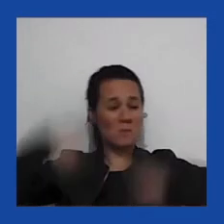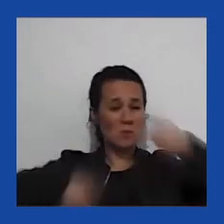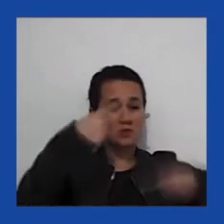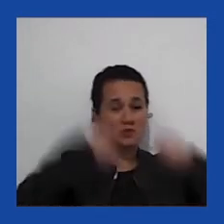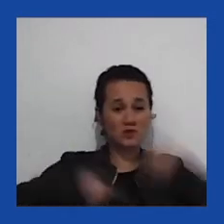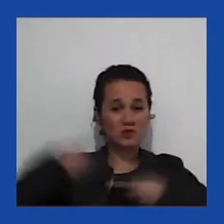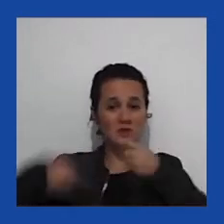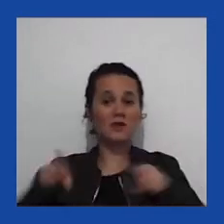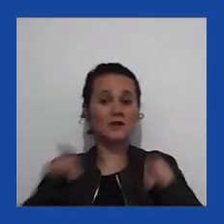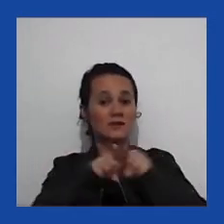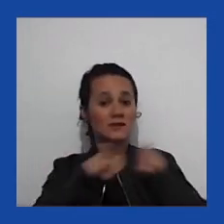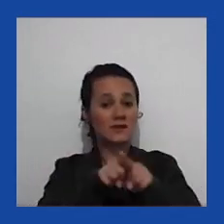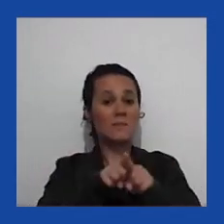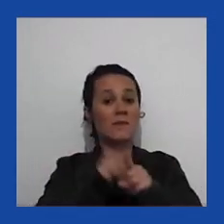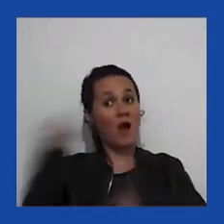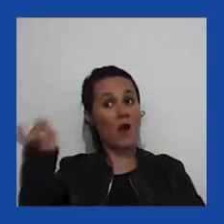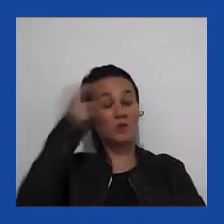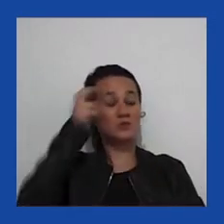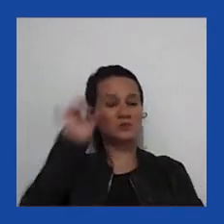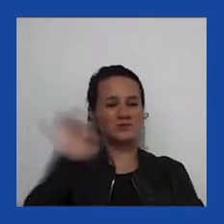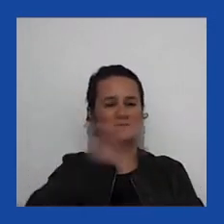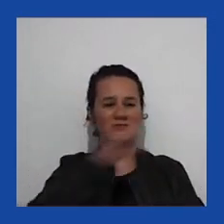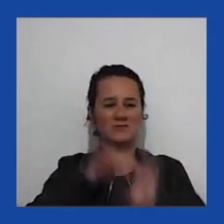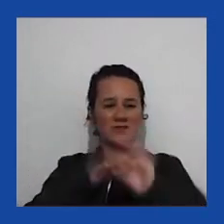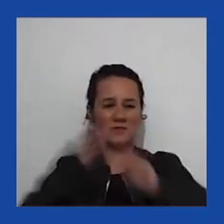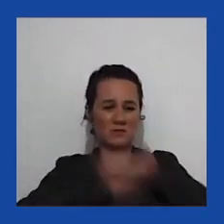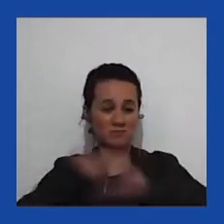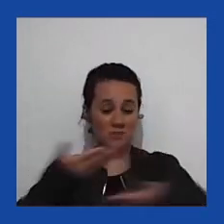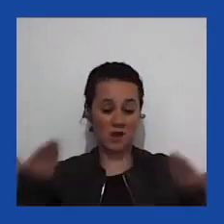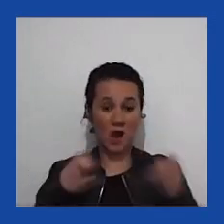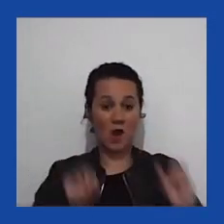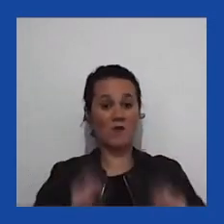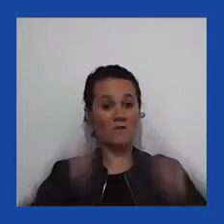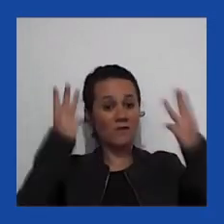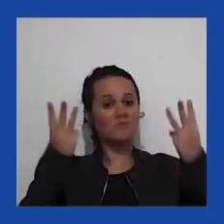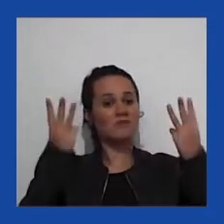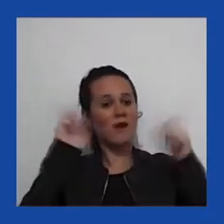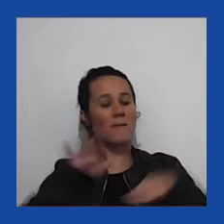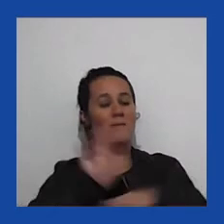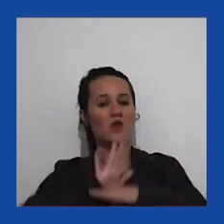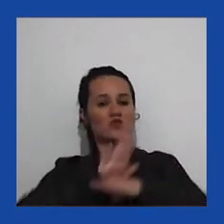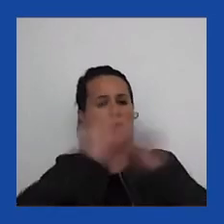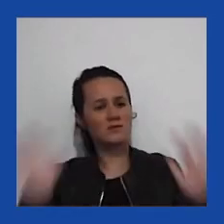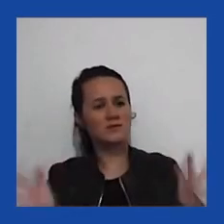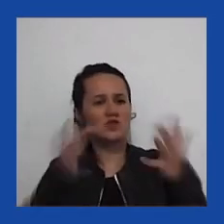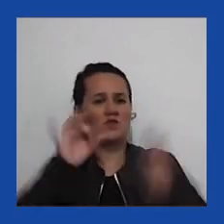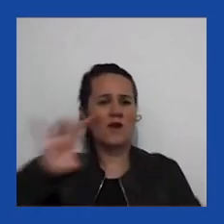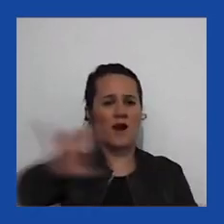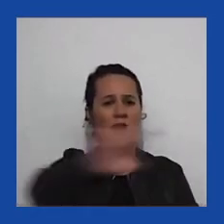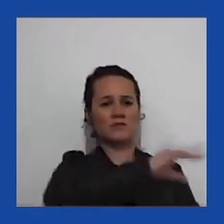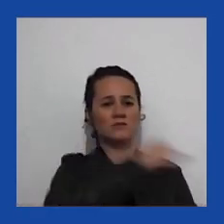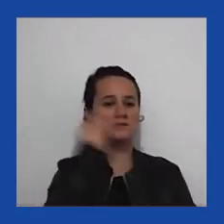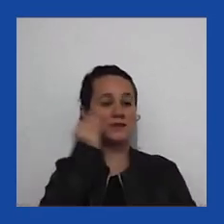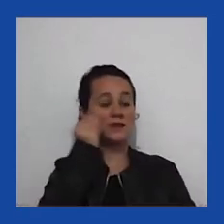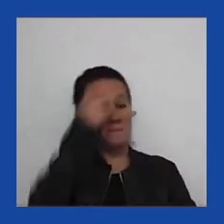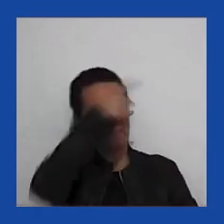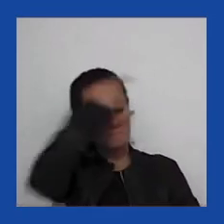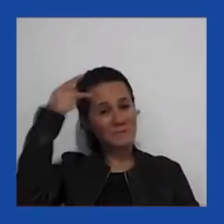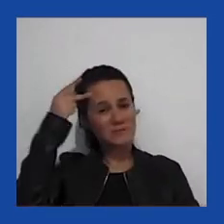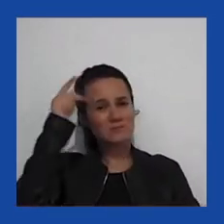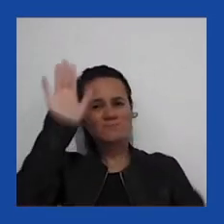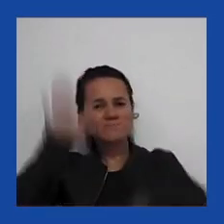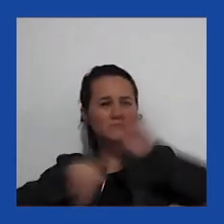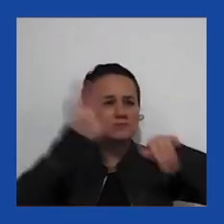a cultura democrática das pessoas. Esse evento é um evento de sensibilização, para a gente pegar o máximo possível de pessoas nesses